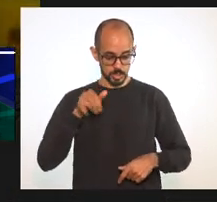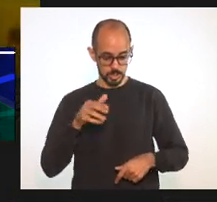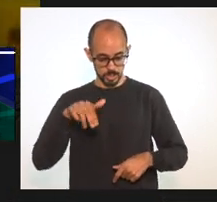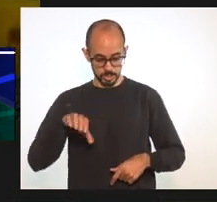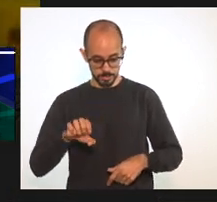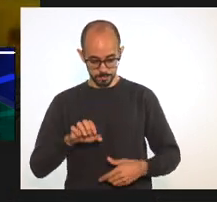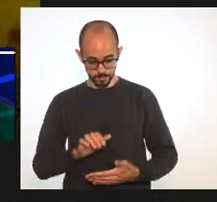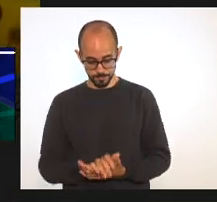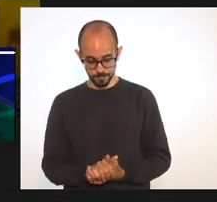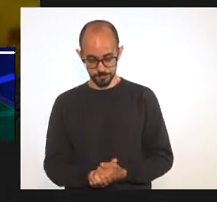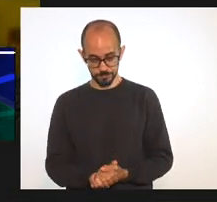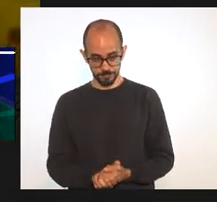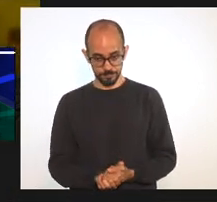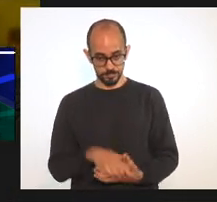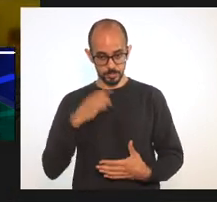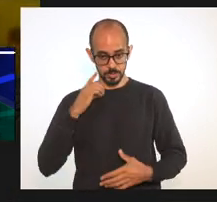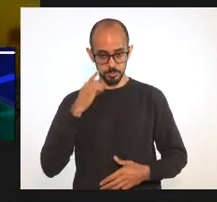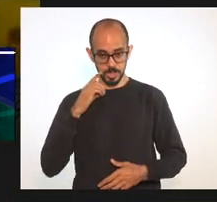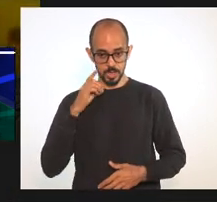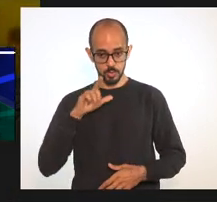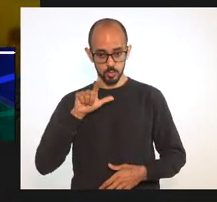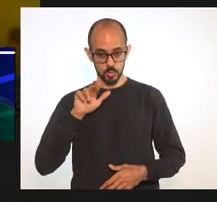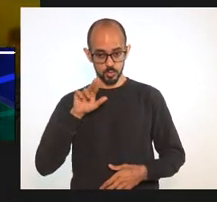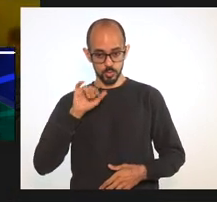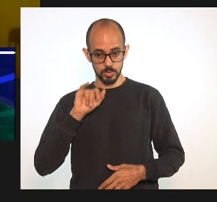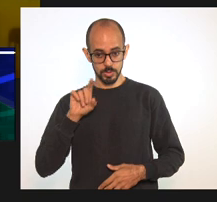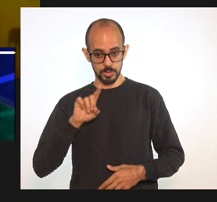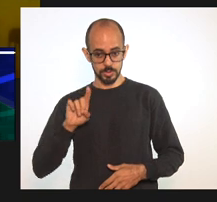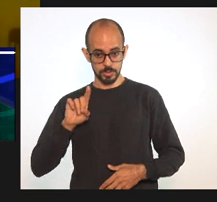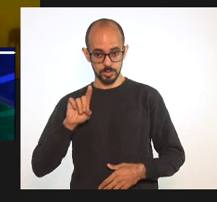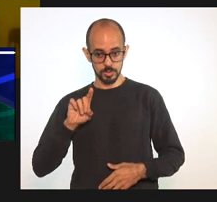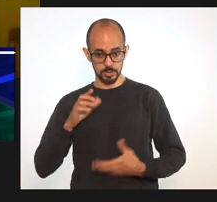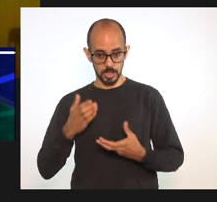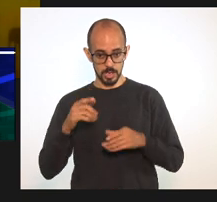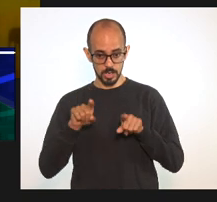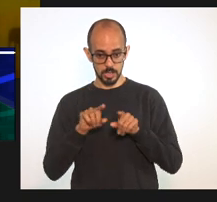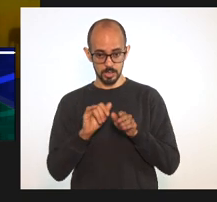Deputado Luiz não está inscrito. Quer se inscrever?